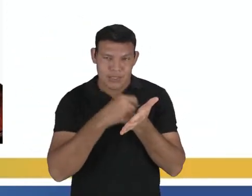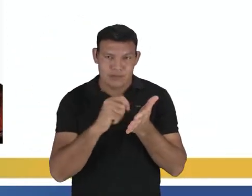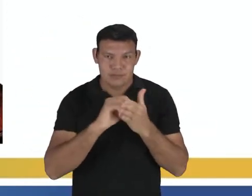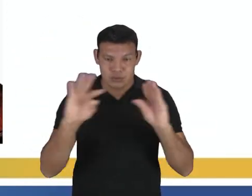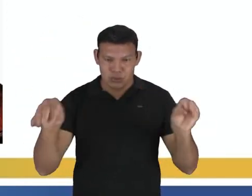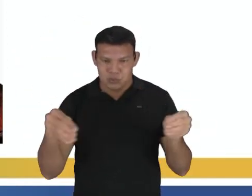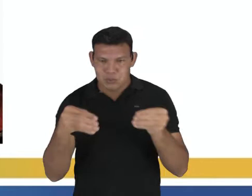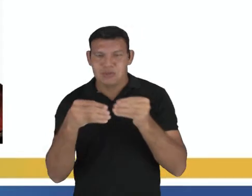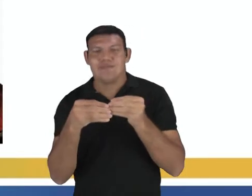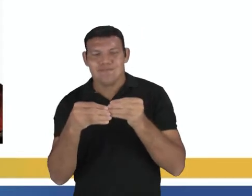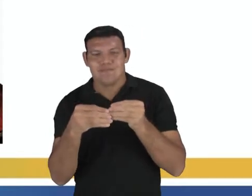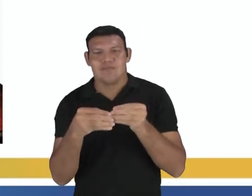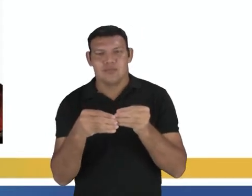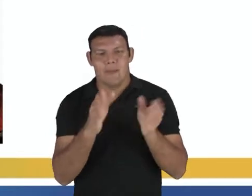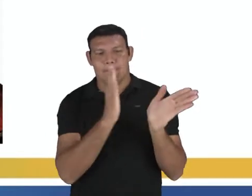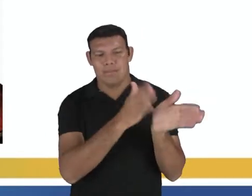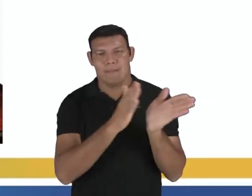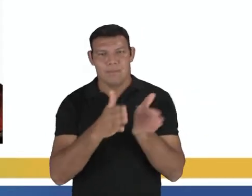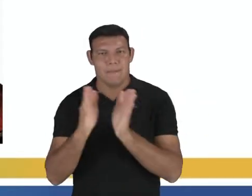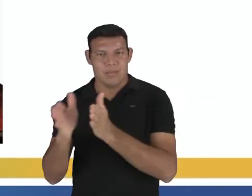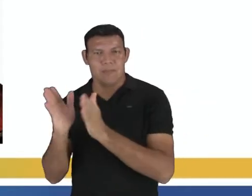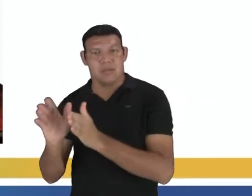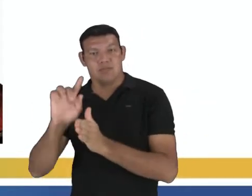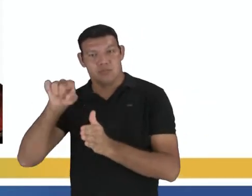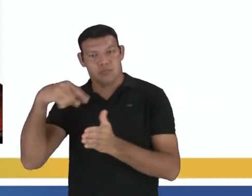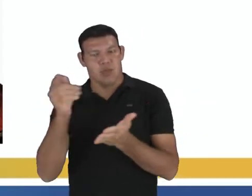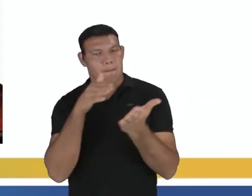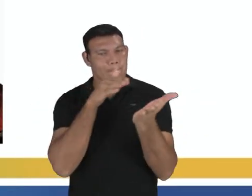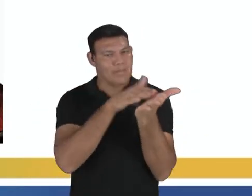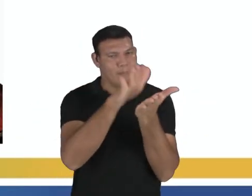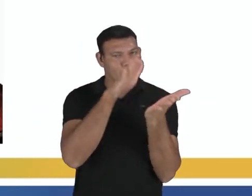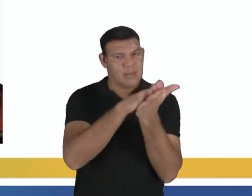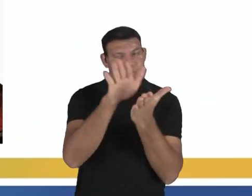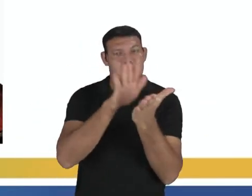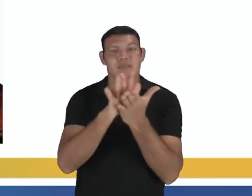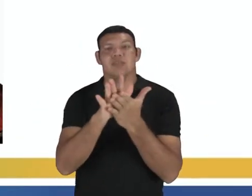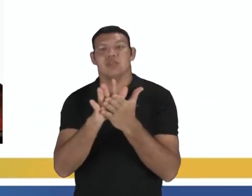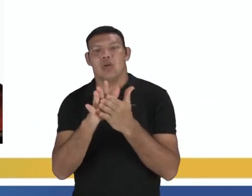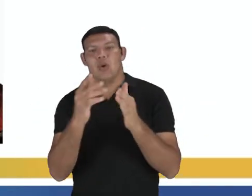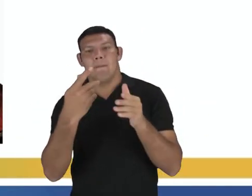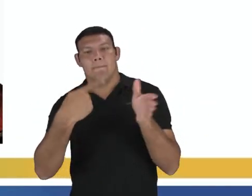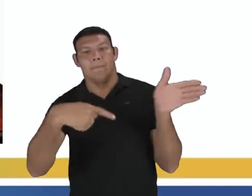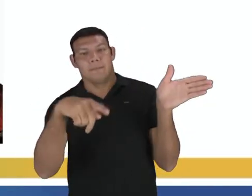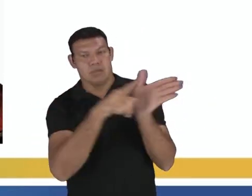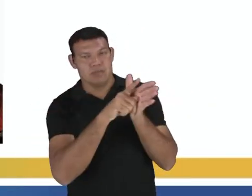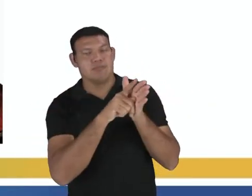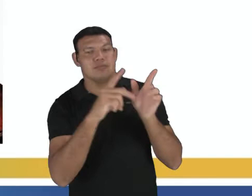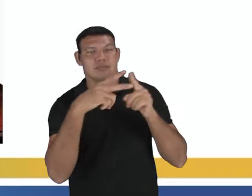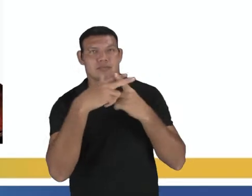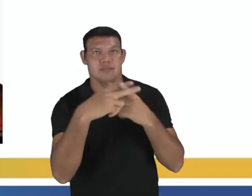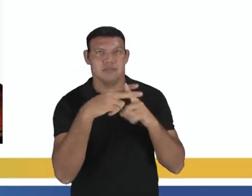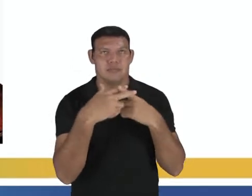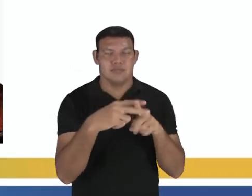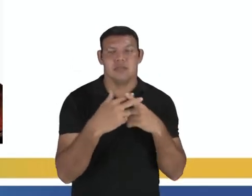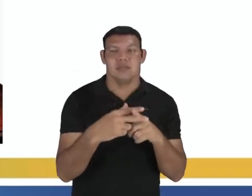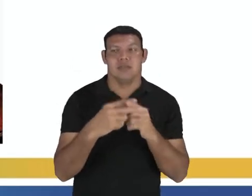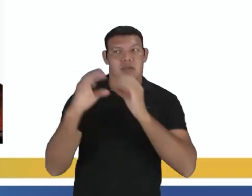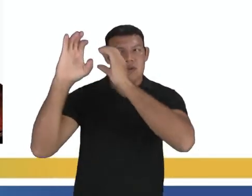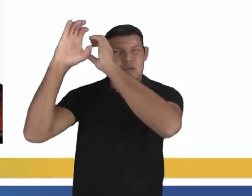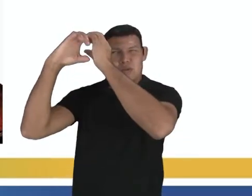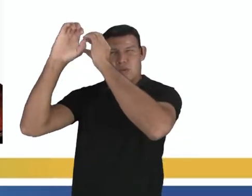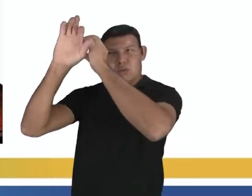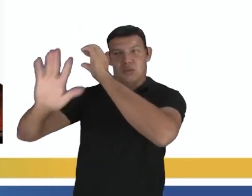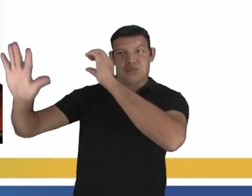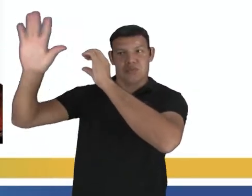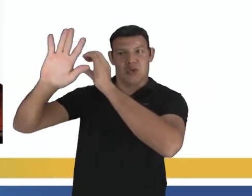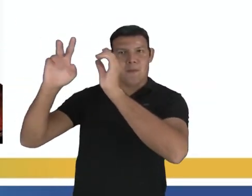Então, ele fazia essa análise com seus próprios instrumentos, depois ele publica um material com esses instrumentos dele, uma astronomia de uma perspectiva diferente,